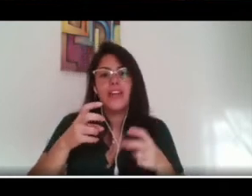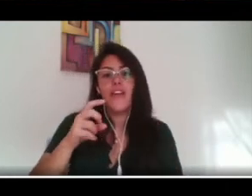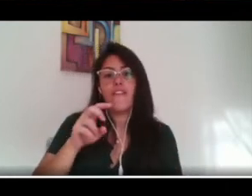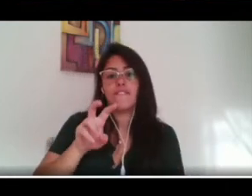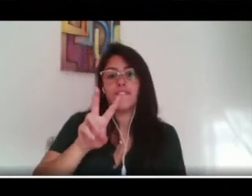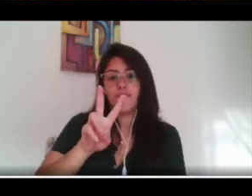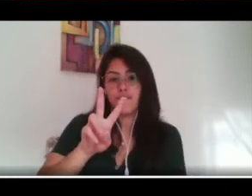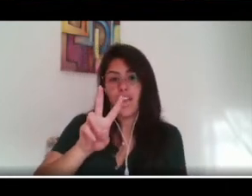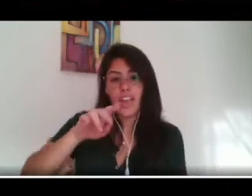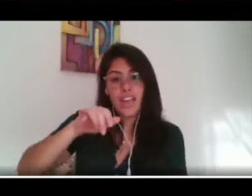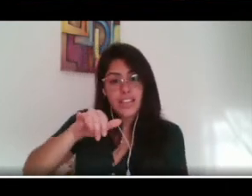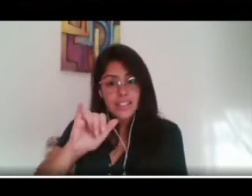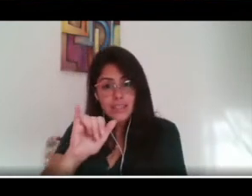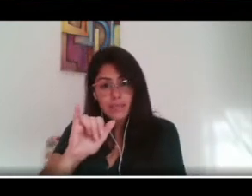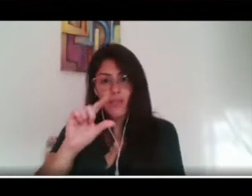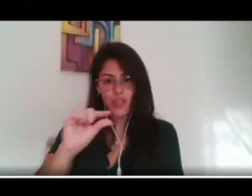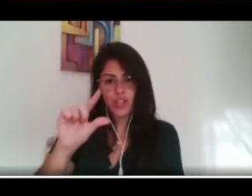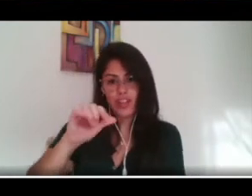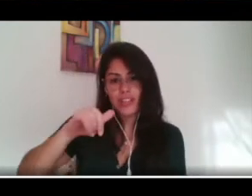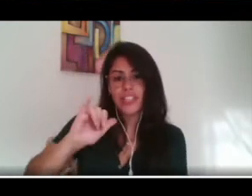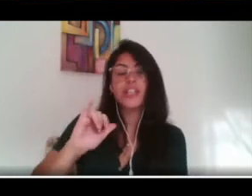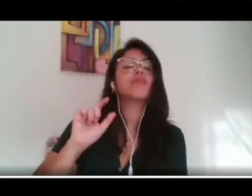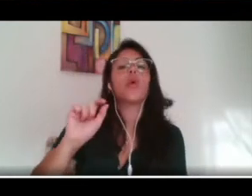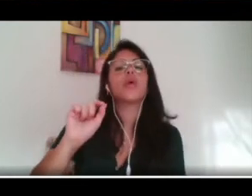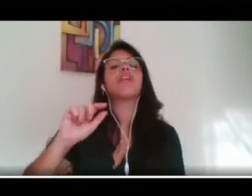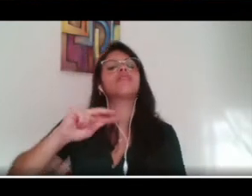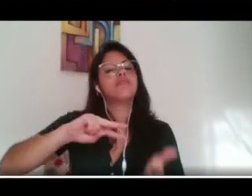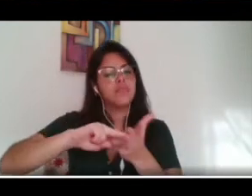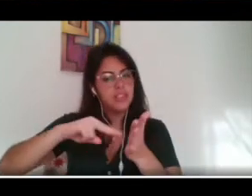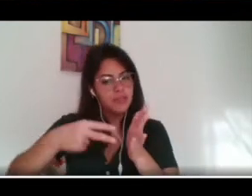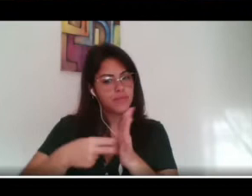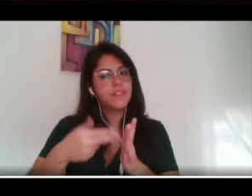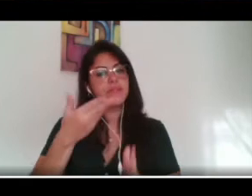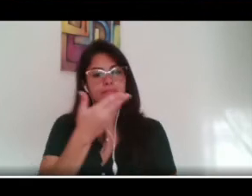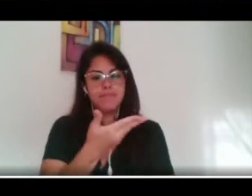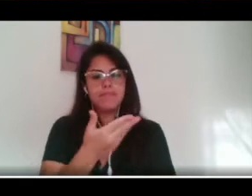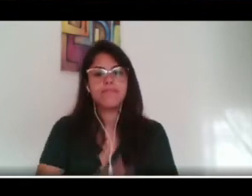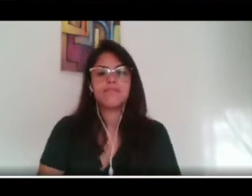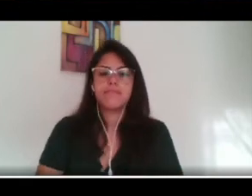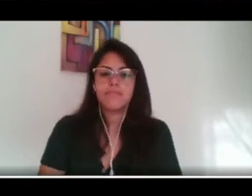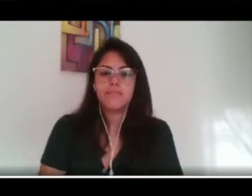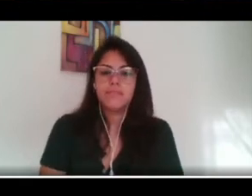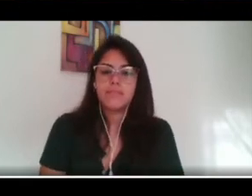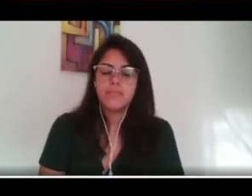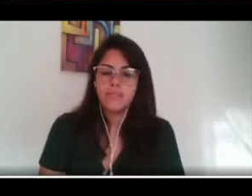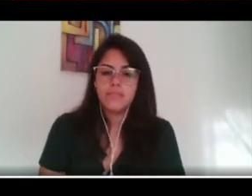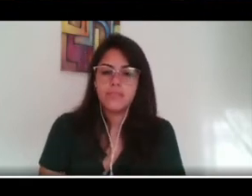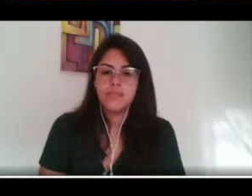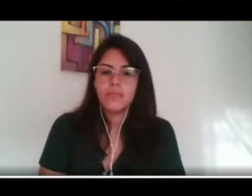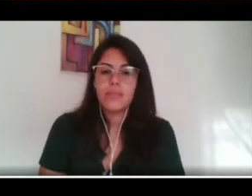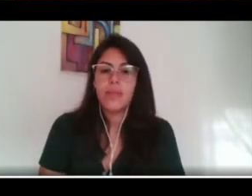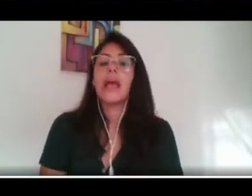vy igual a um v0y menos um gt, né? E o